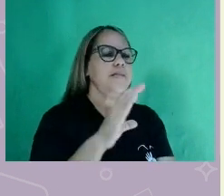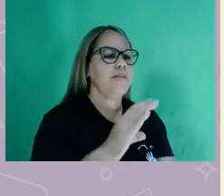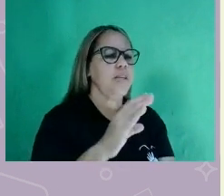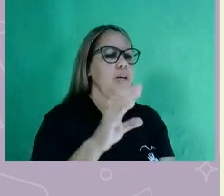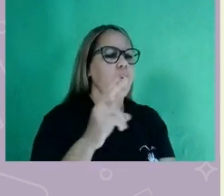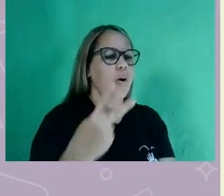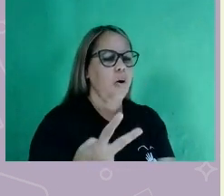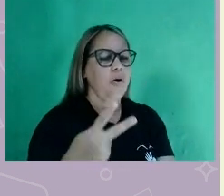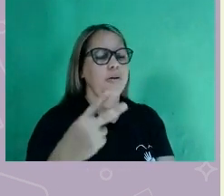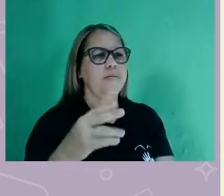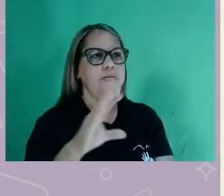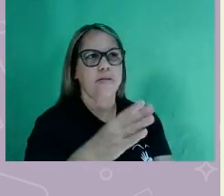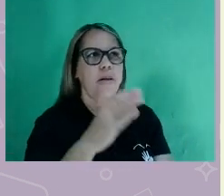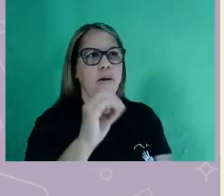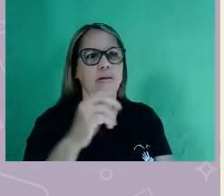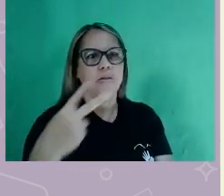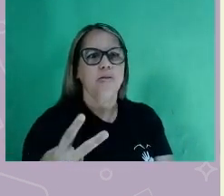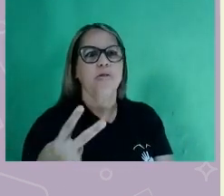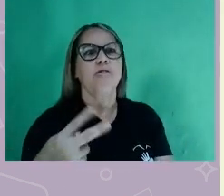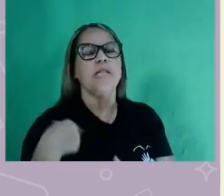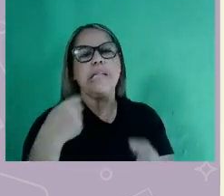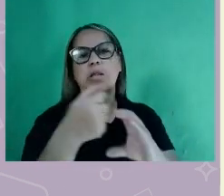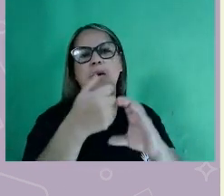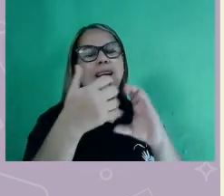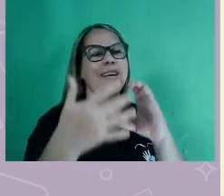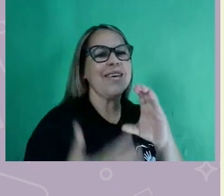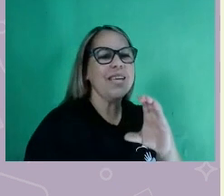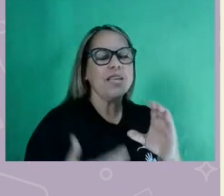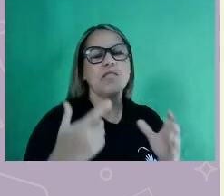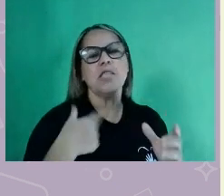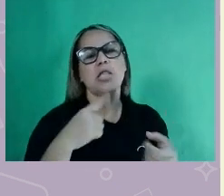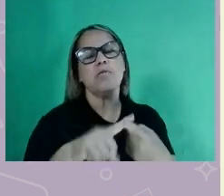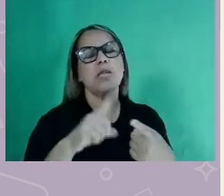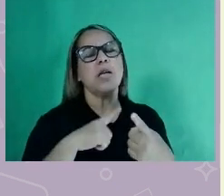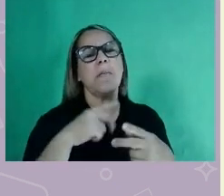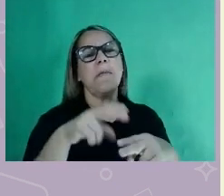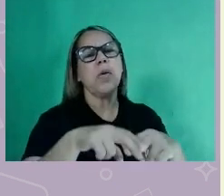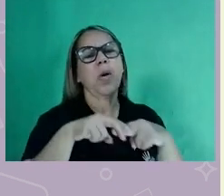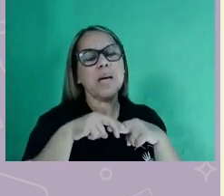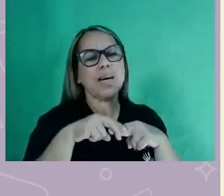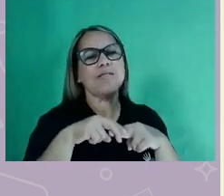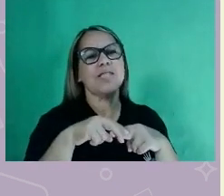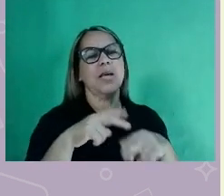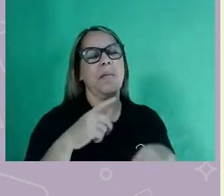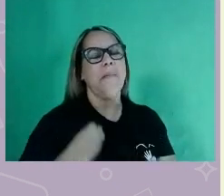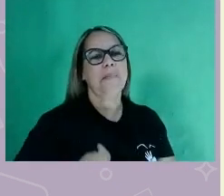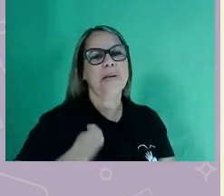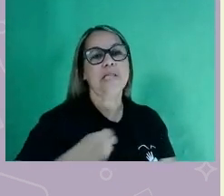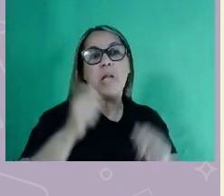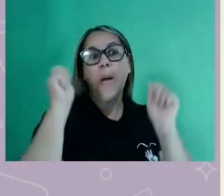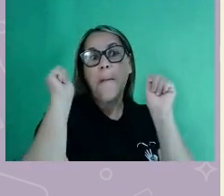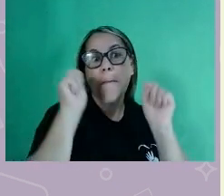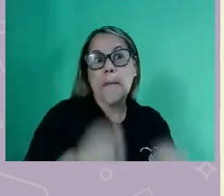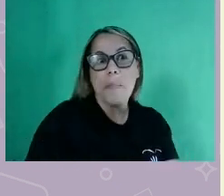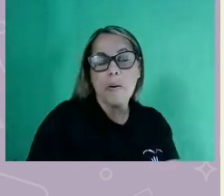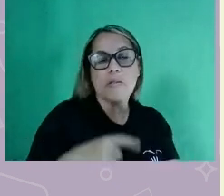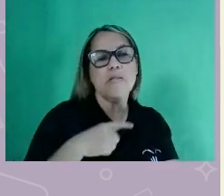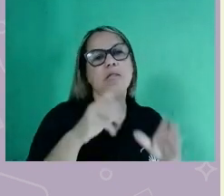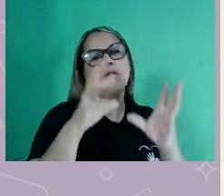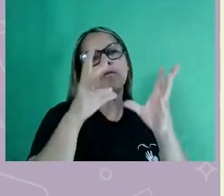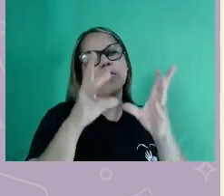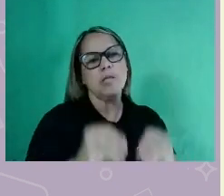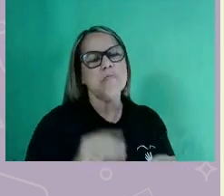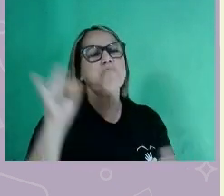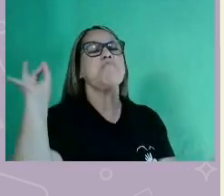antioxidante característica da quercetina é devido sim à presença de grupamentos de hidroxila que podem ser oxidados